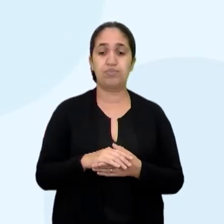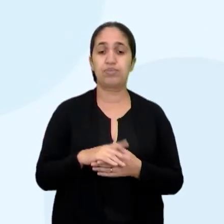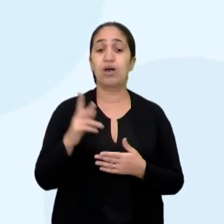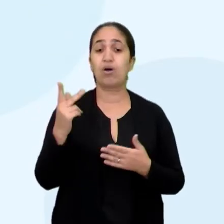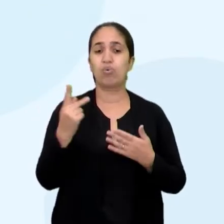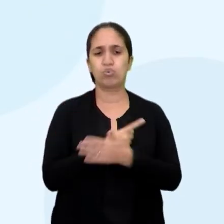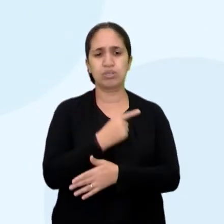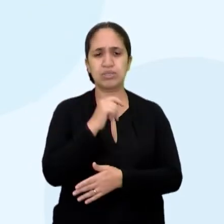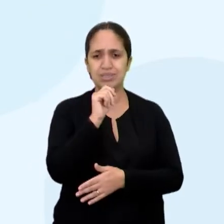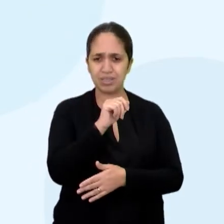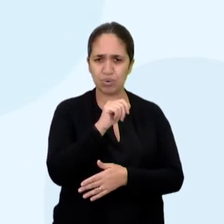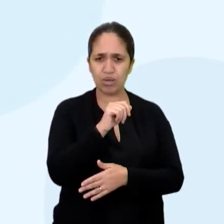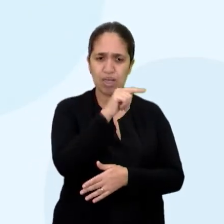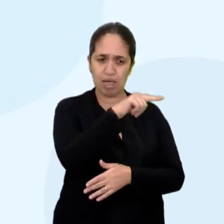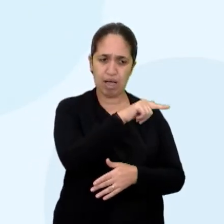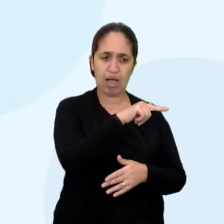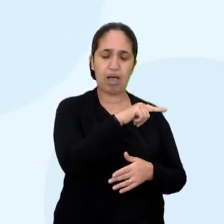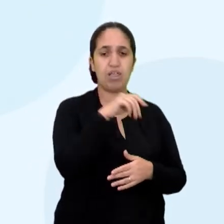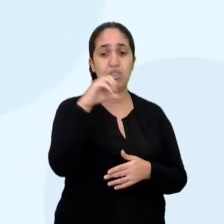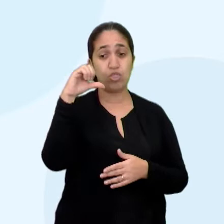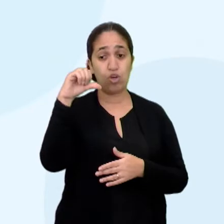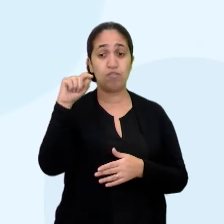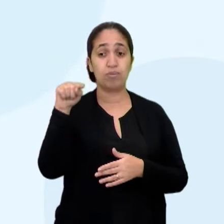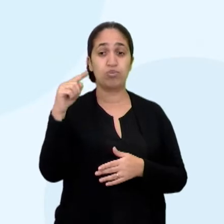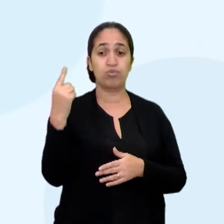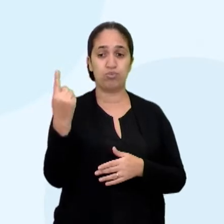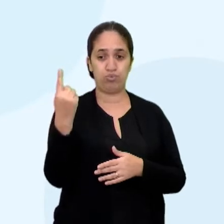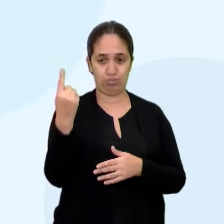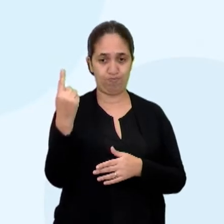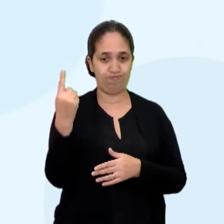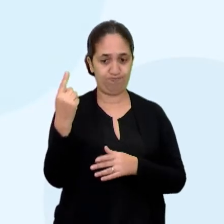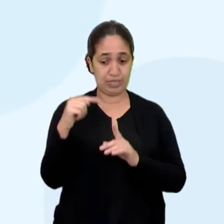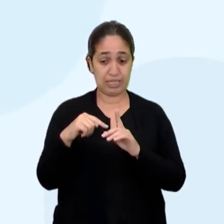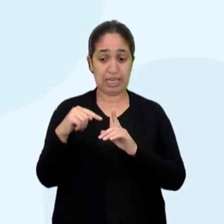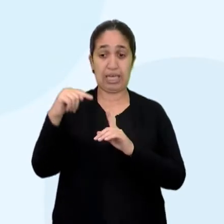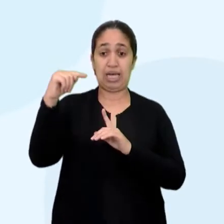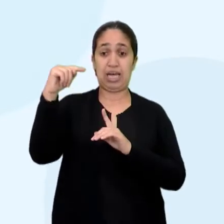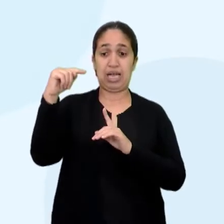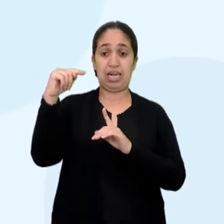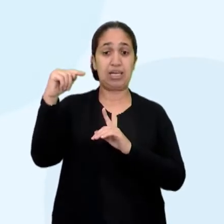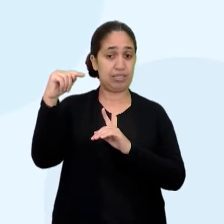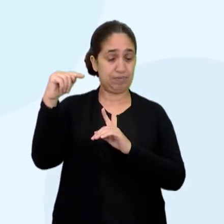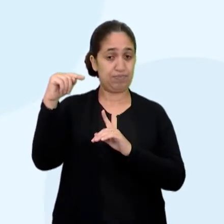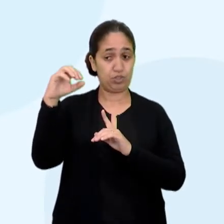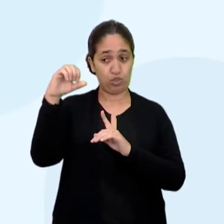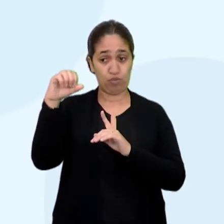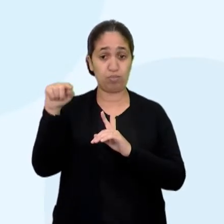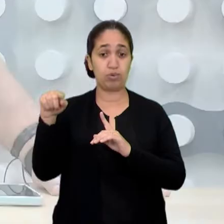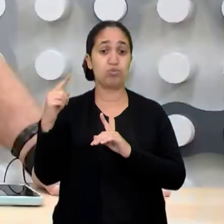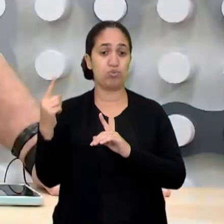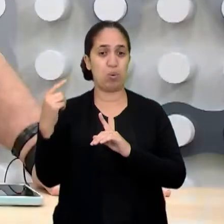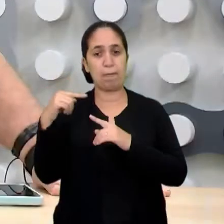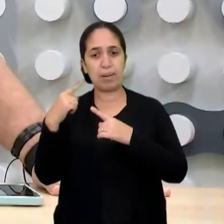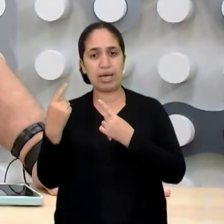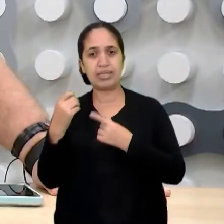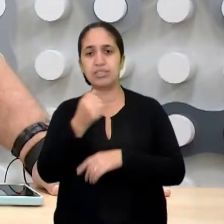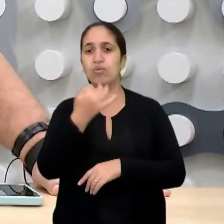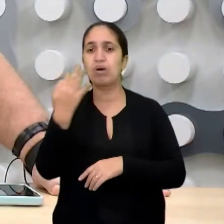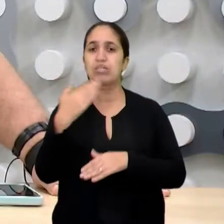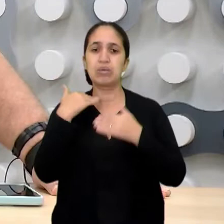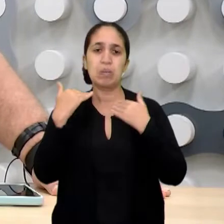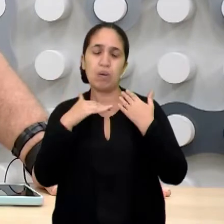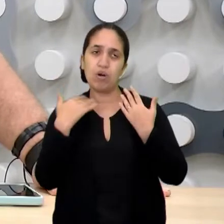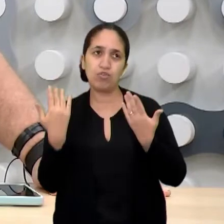no Haiti, foi 9.1 na escala Richter, né? Mas o número de mortes foi bem menor, né? Foi em torno aí